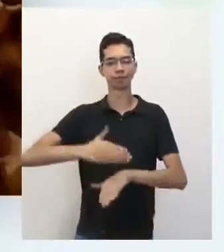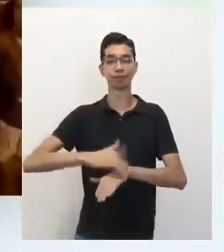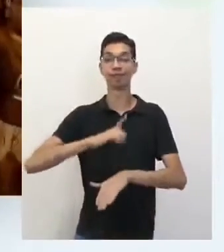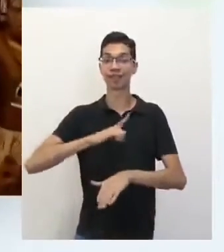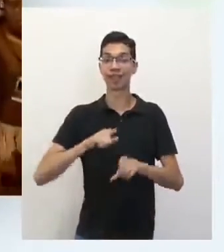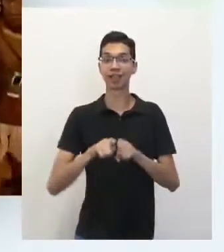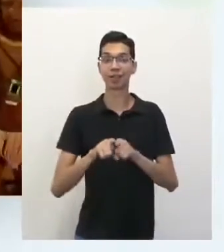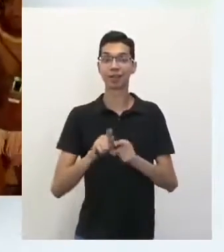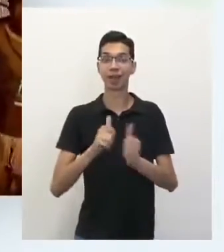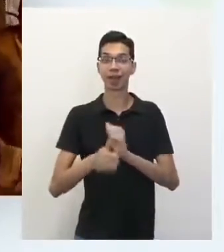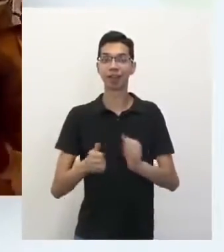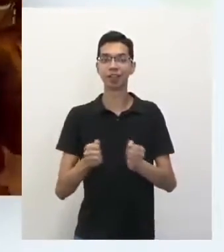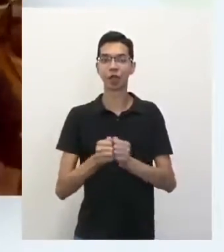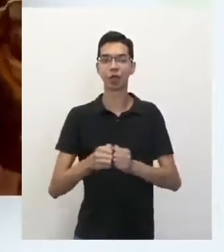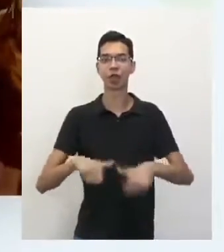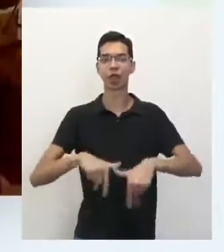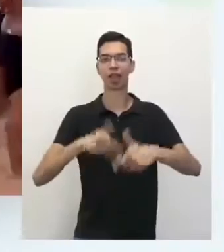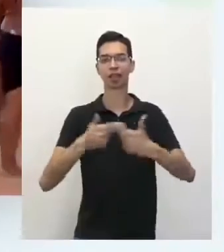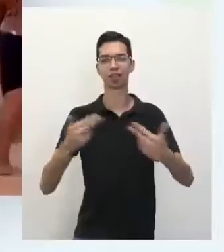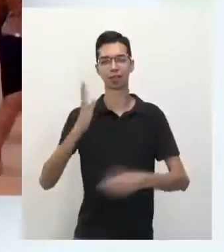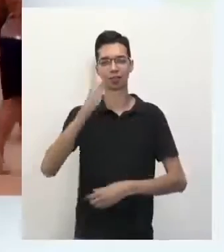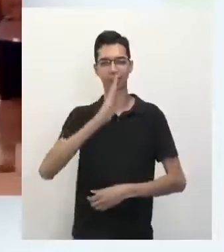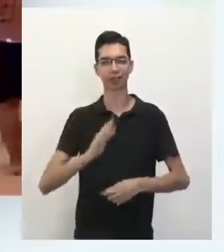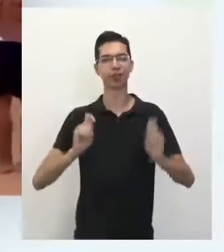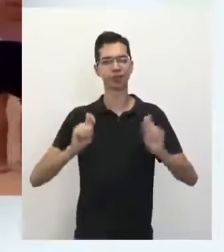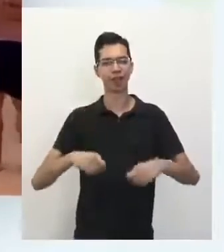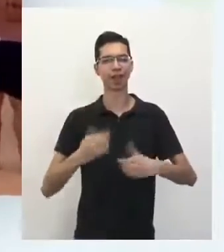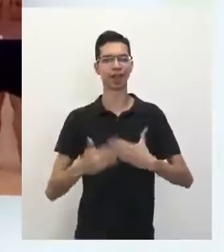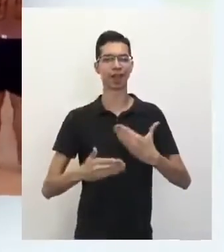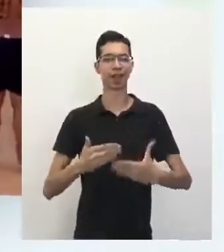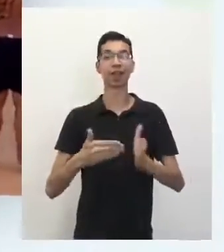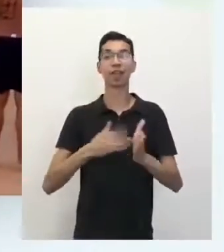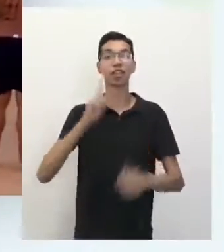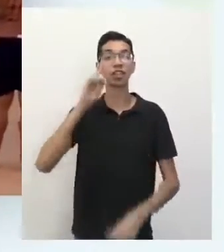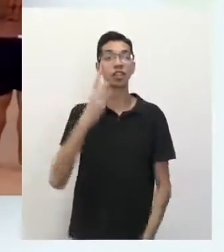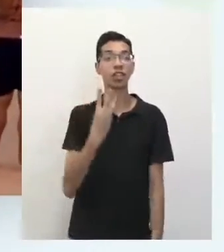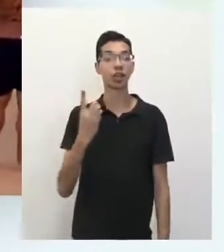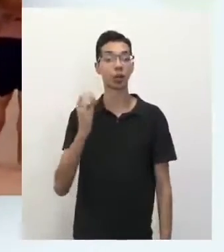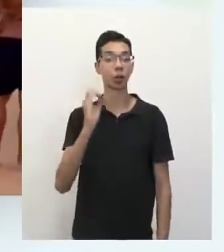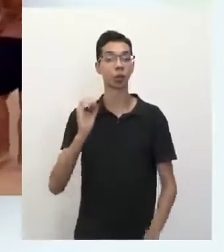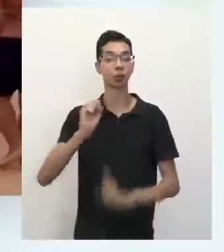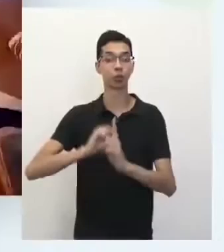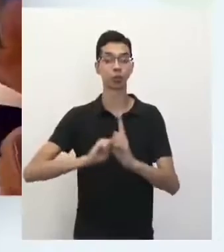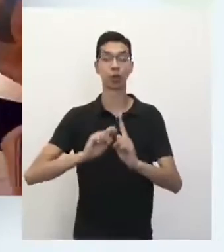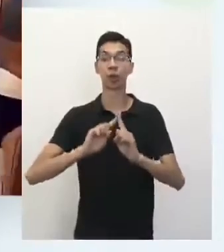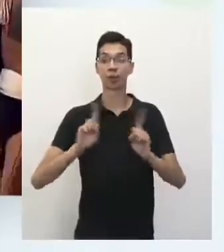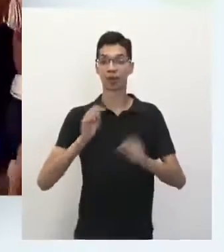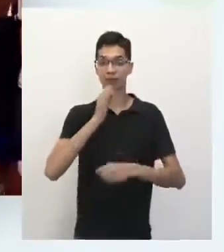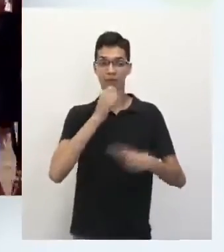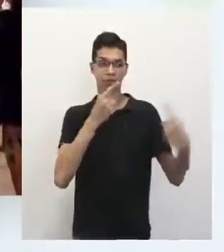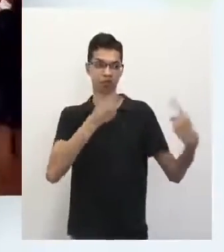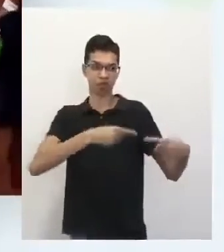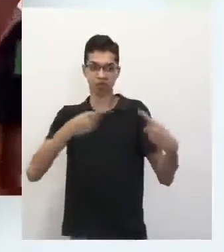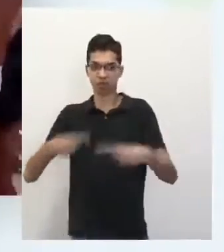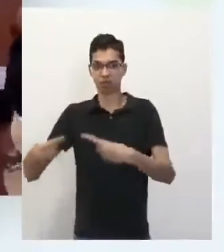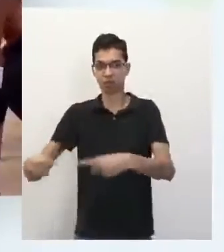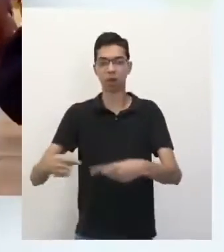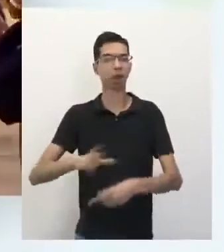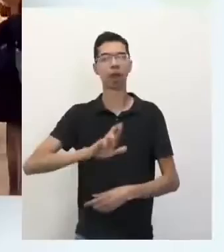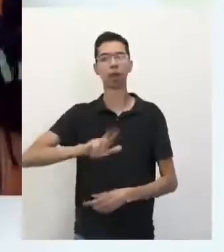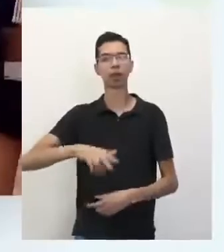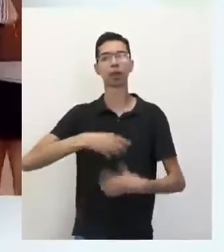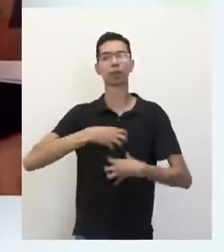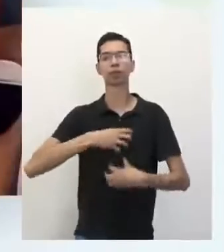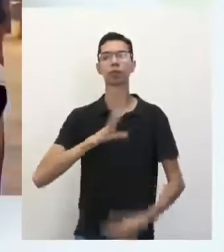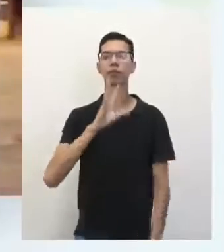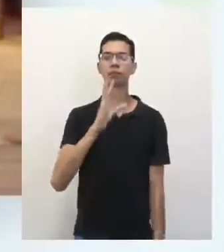As competições vão até o dia 31 de outubro. Mas o espírito não é de rivalidade a todo custo. É de espiritualidade,